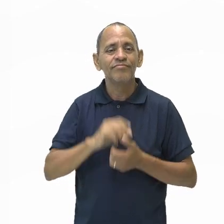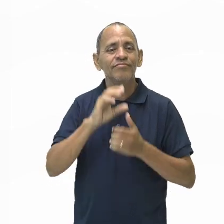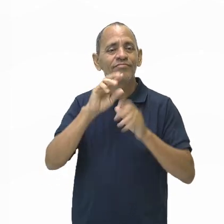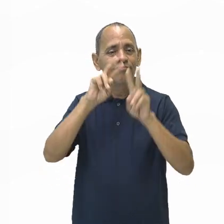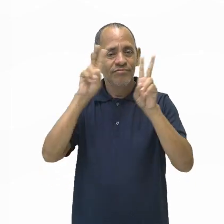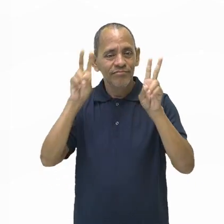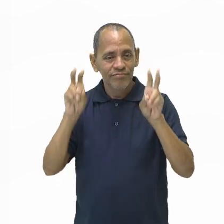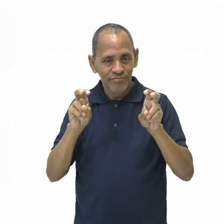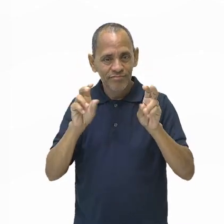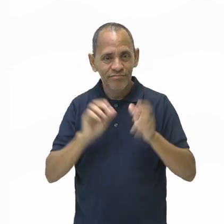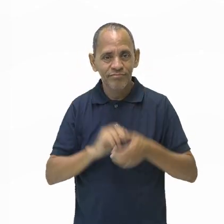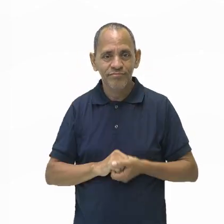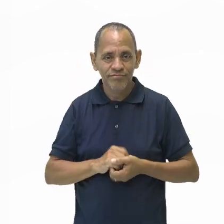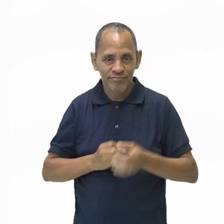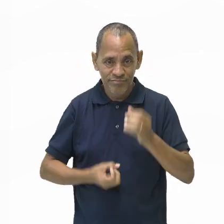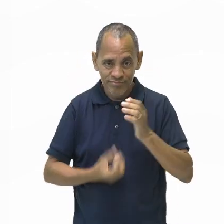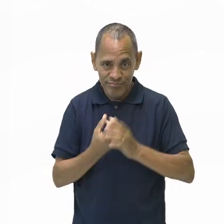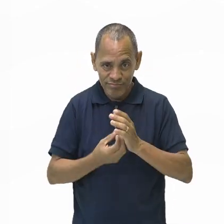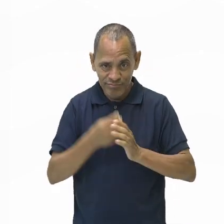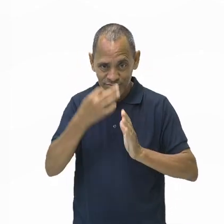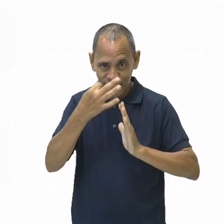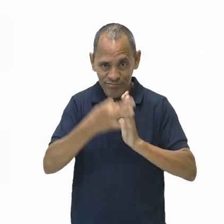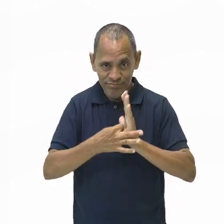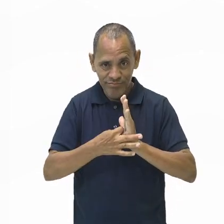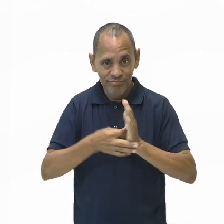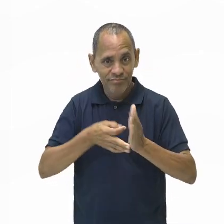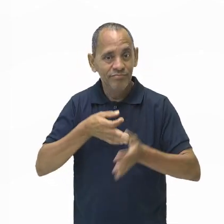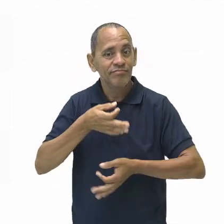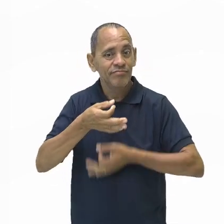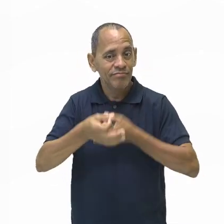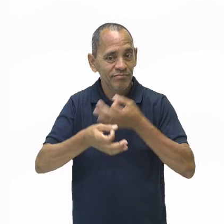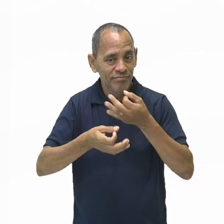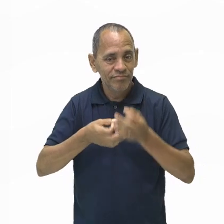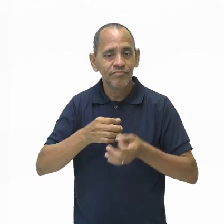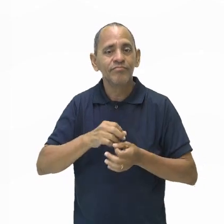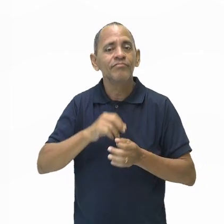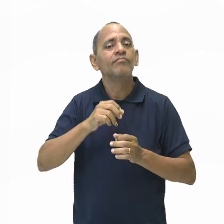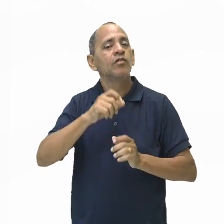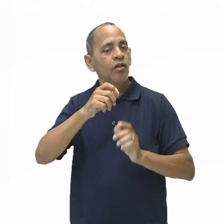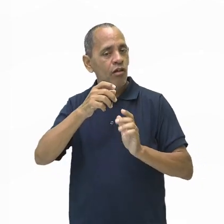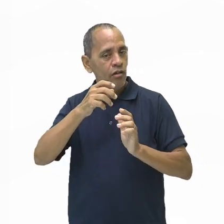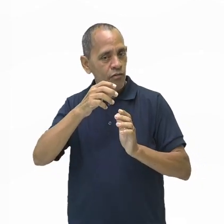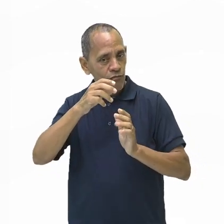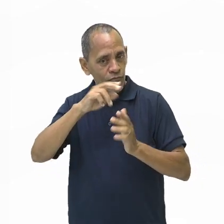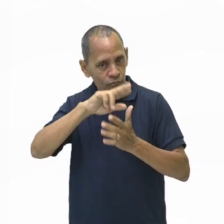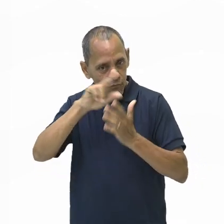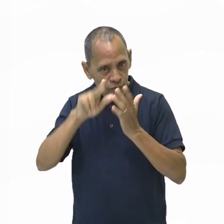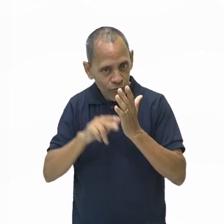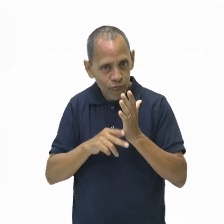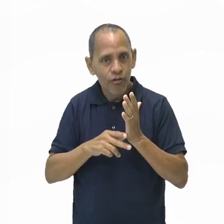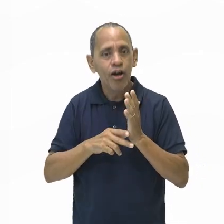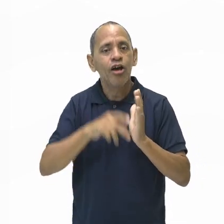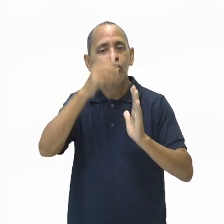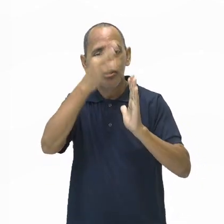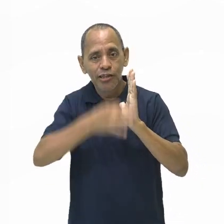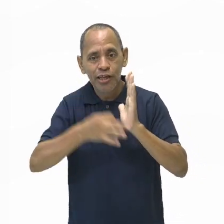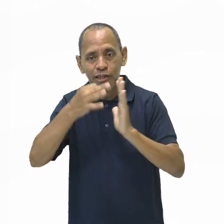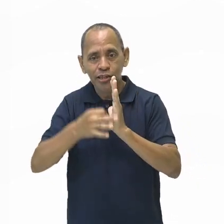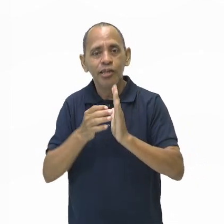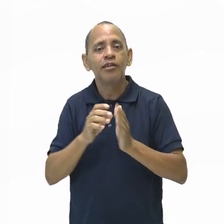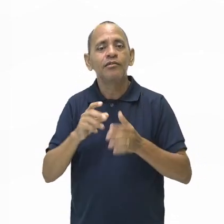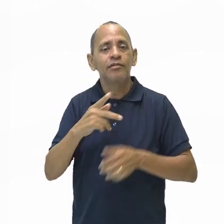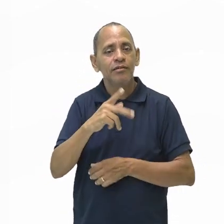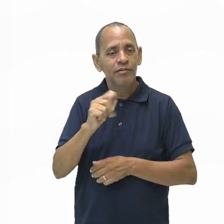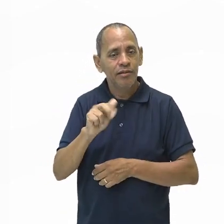de conhecimento, produção de textos e intertextualidade, citação,